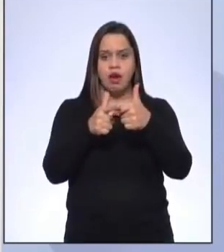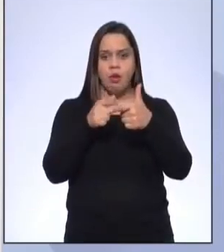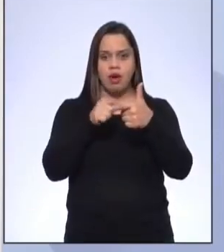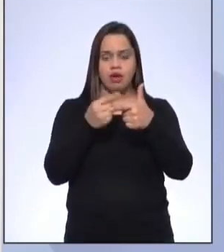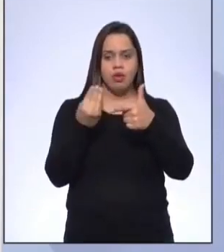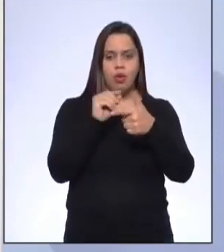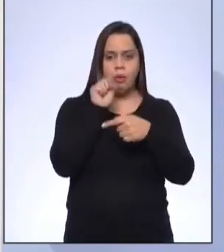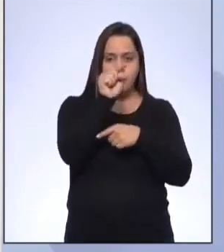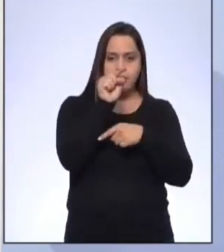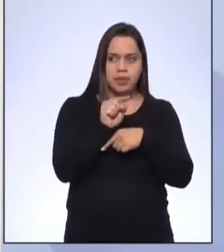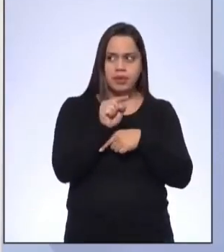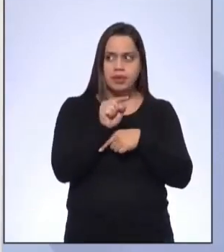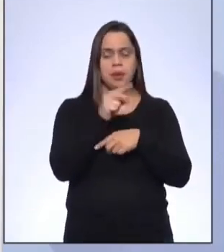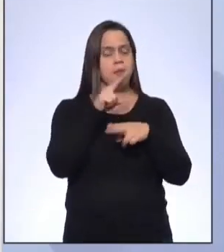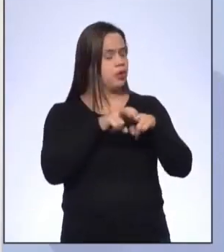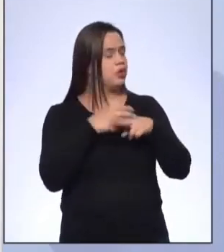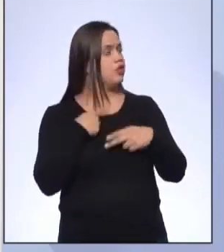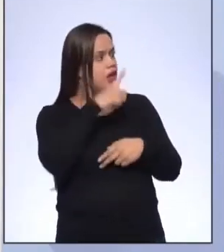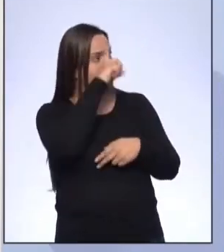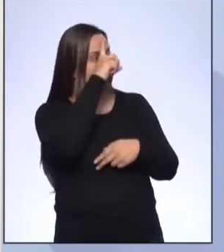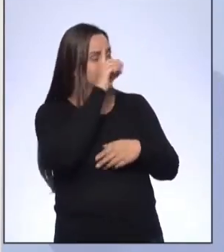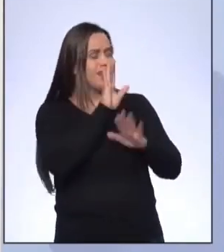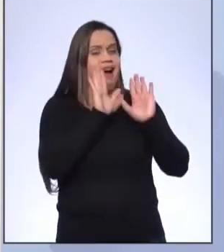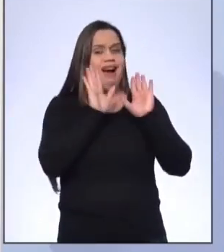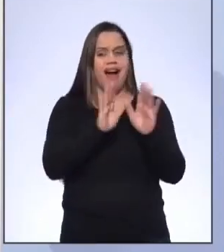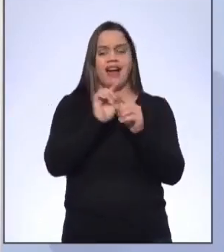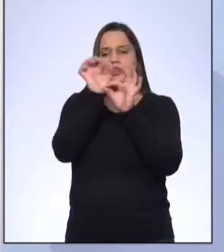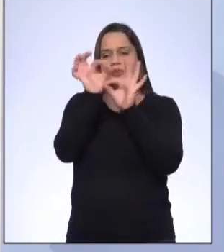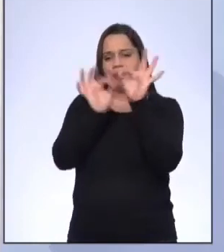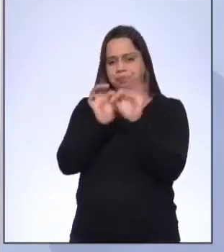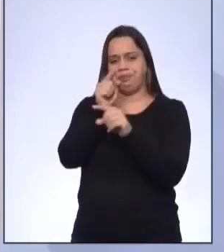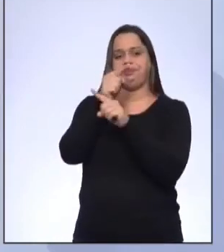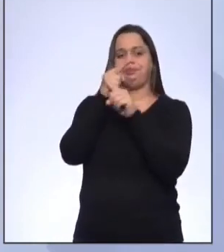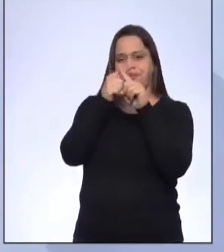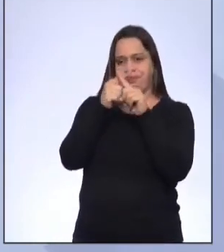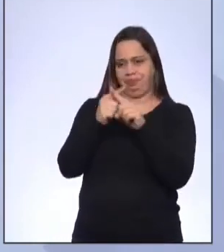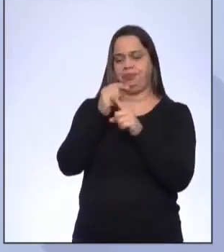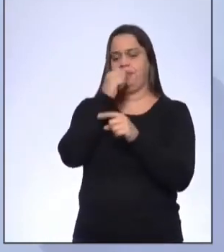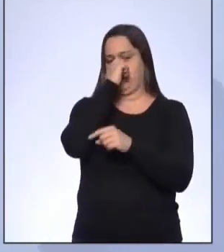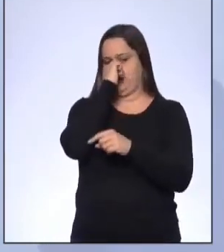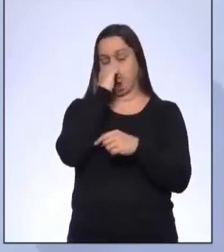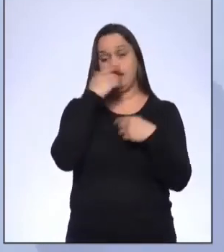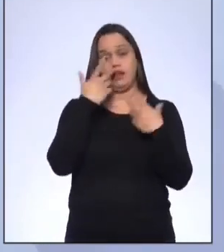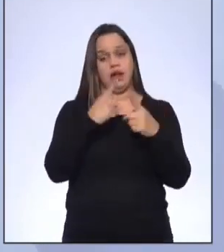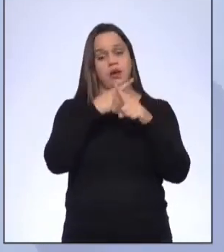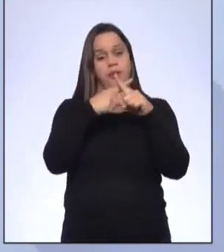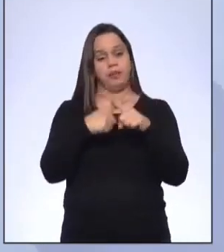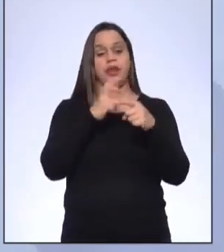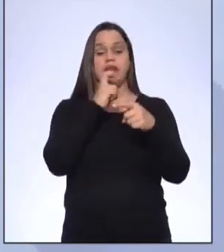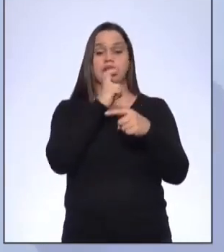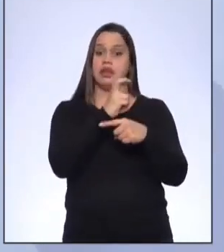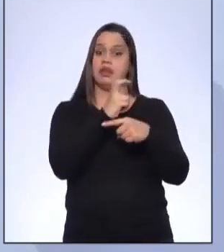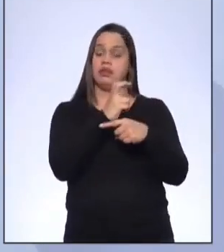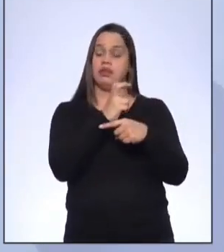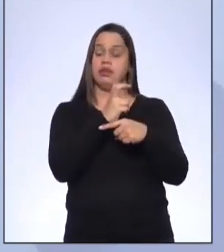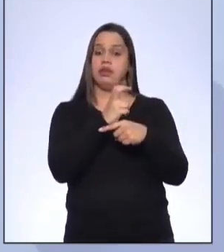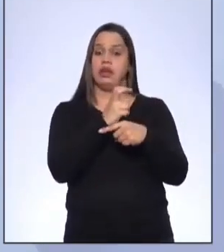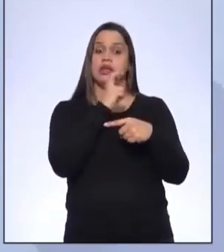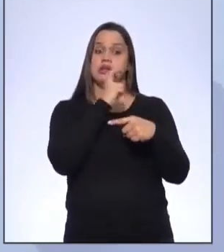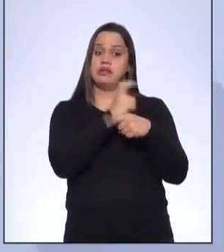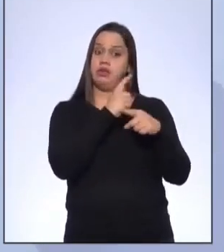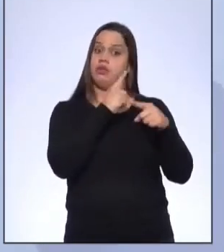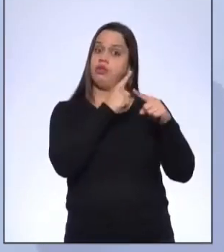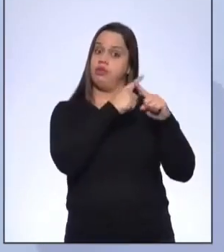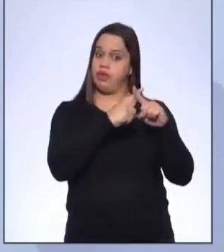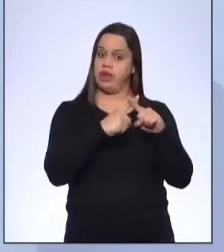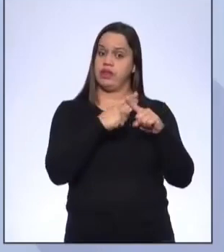dúvida, professor. Multiplicando, tá vendo? Então, 5 vezes 2, 10. Mas aproveitando a